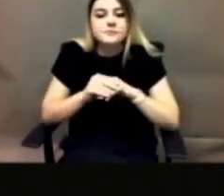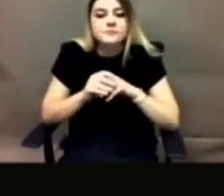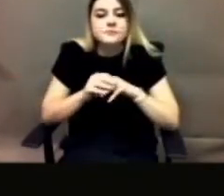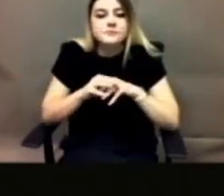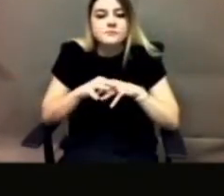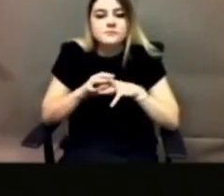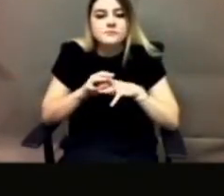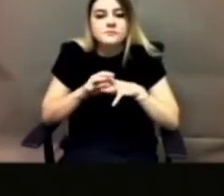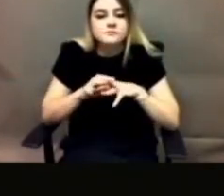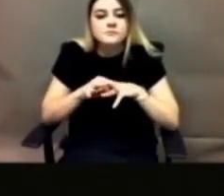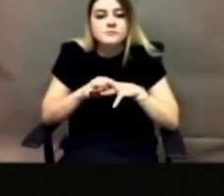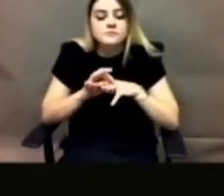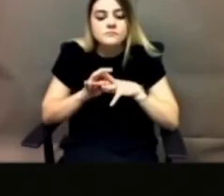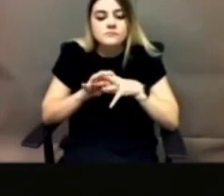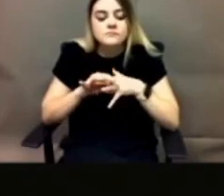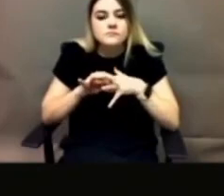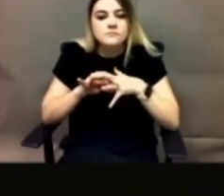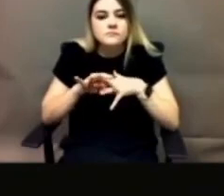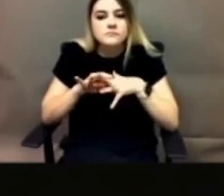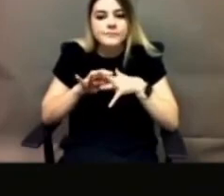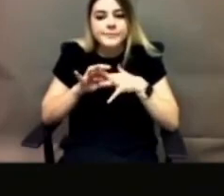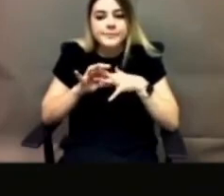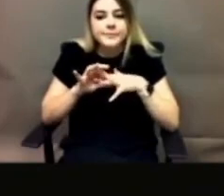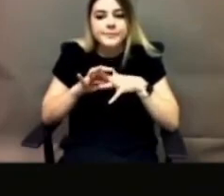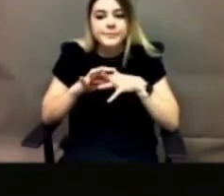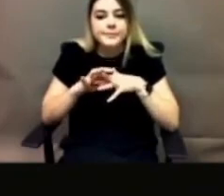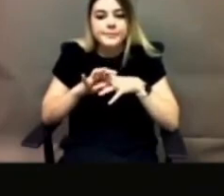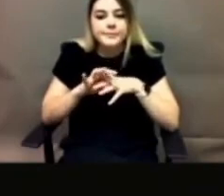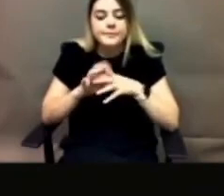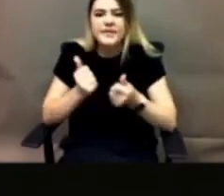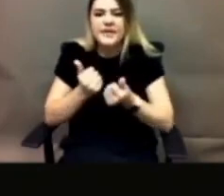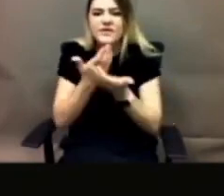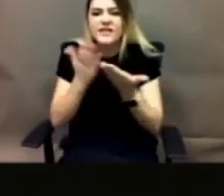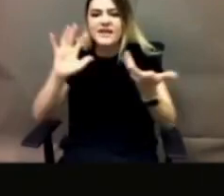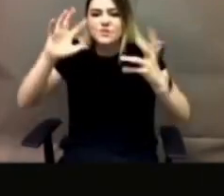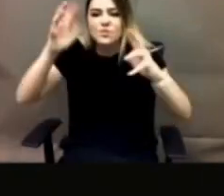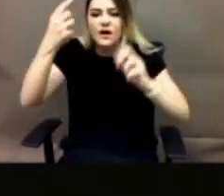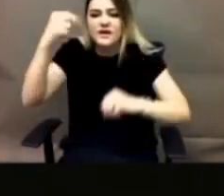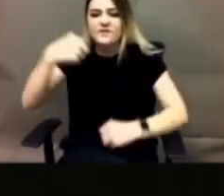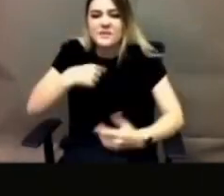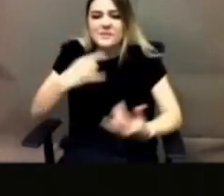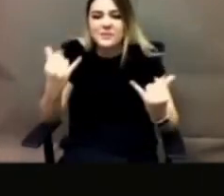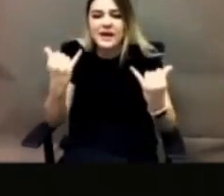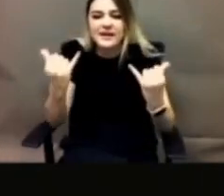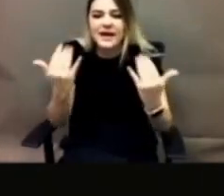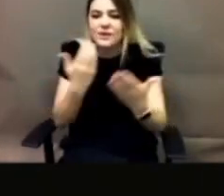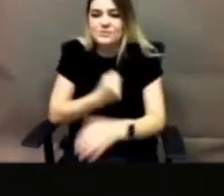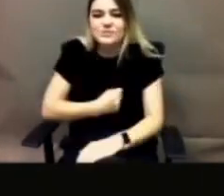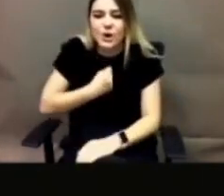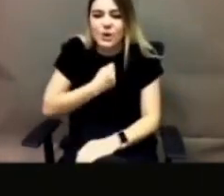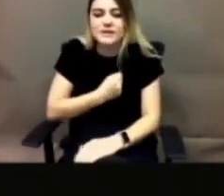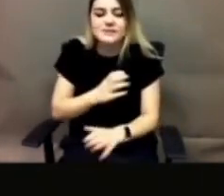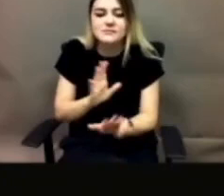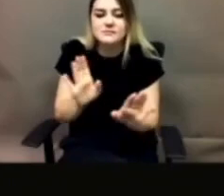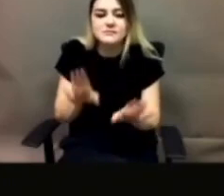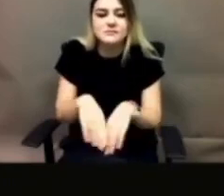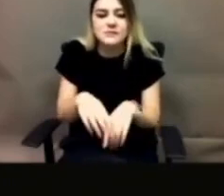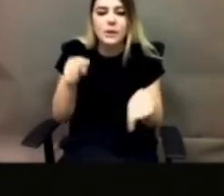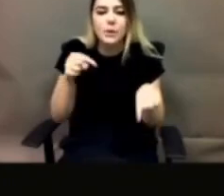Acho que deve estar atrás dos controles do zoom. É que está tudo bem estranho aqui para mim, para eu trabalhar. Mas,